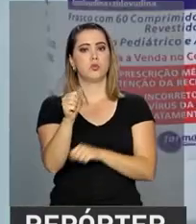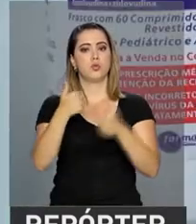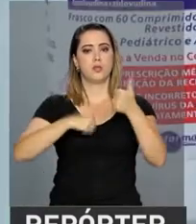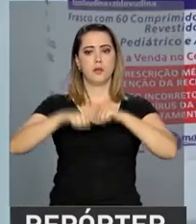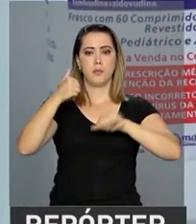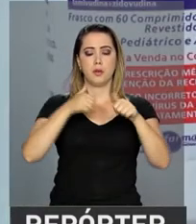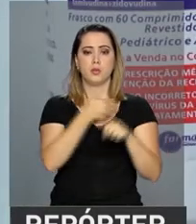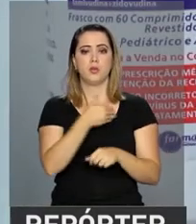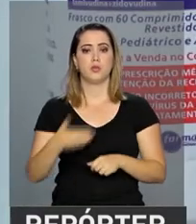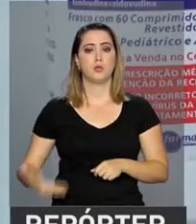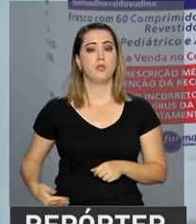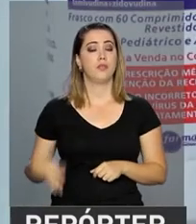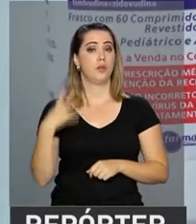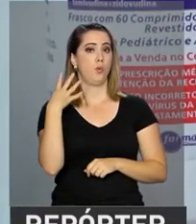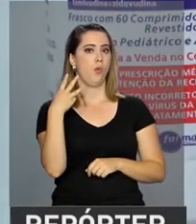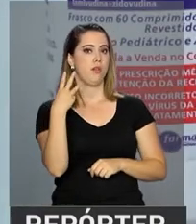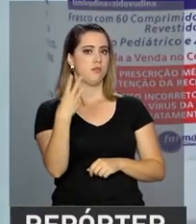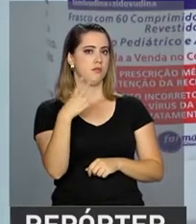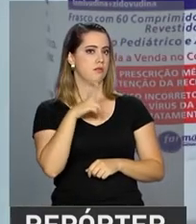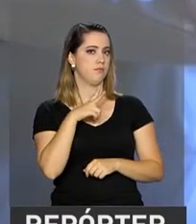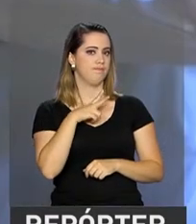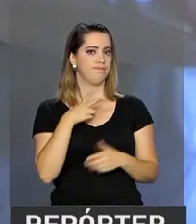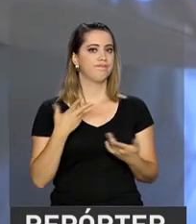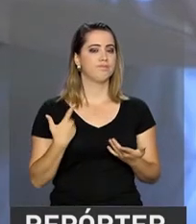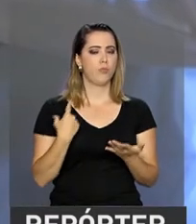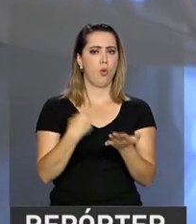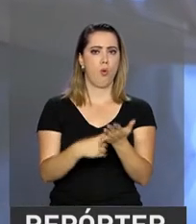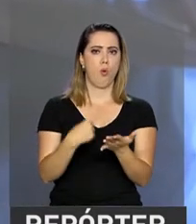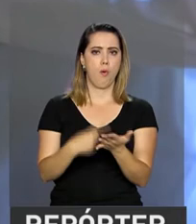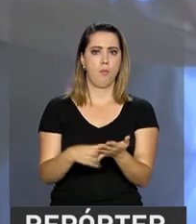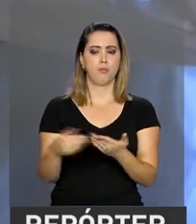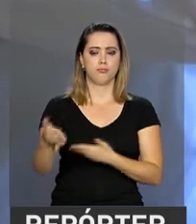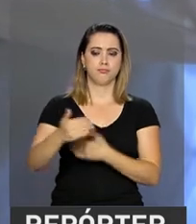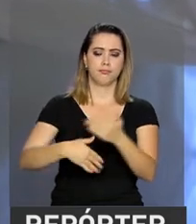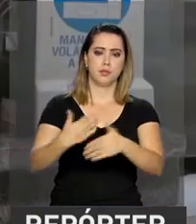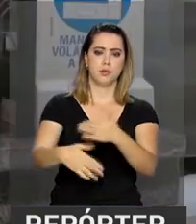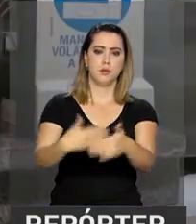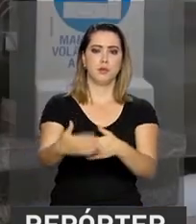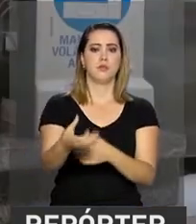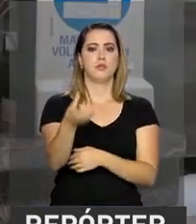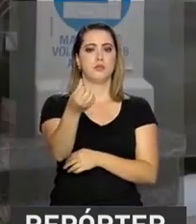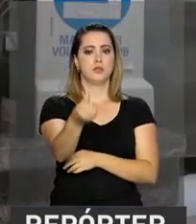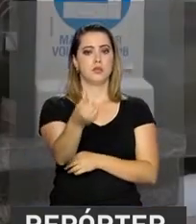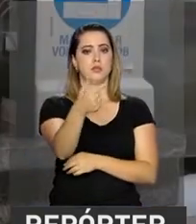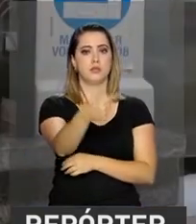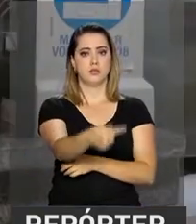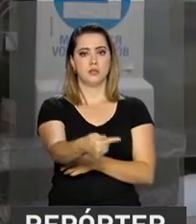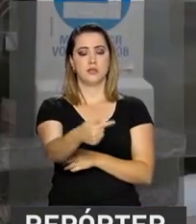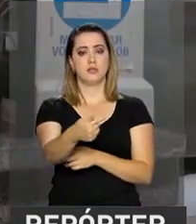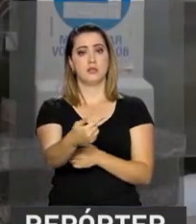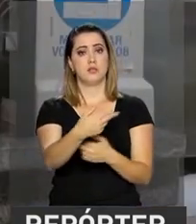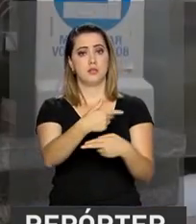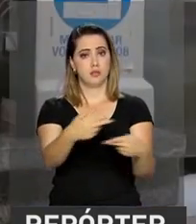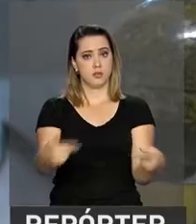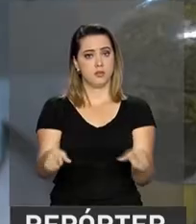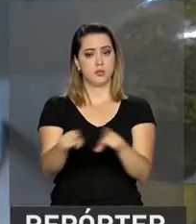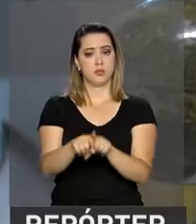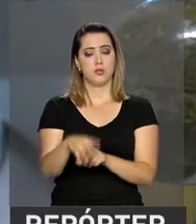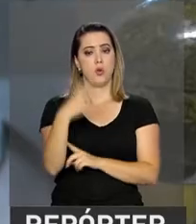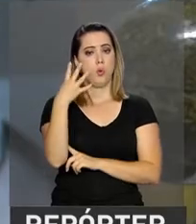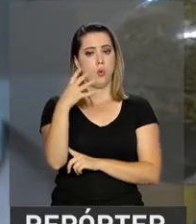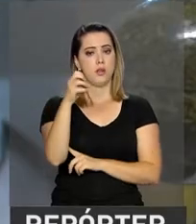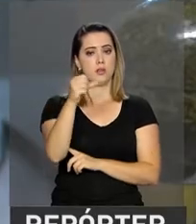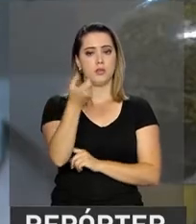e 43 privados. Os acordos preveem o desenvolvimento de 67 produtos, entre eles